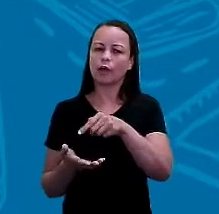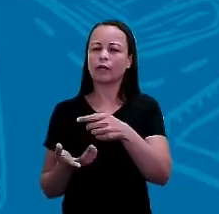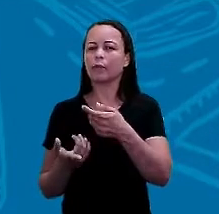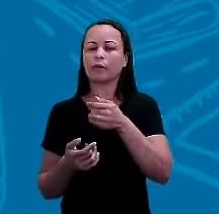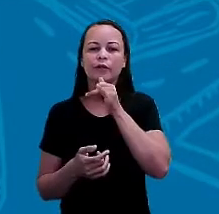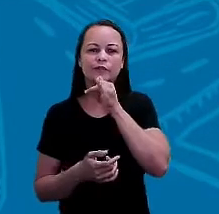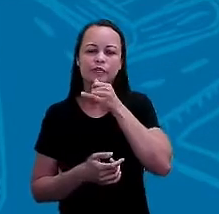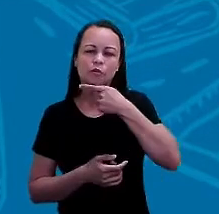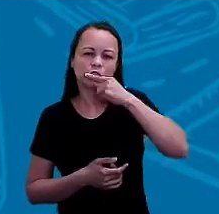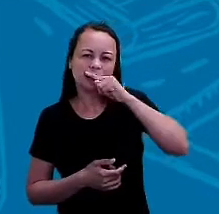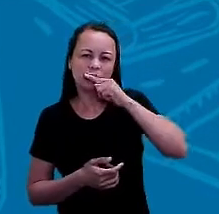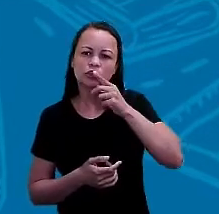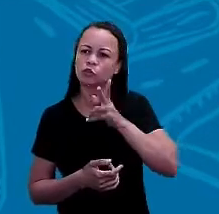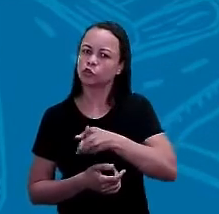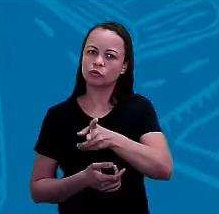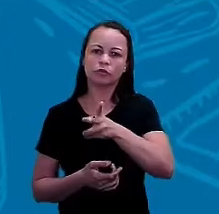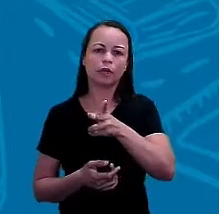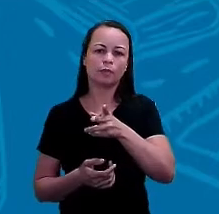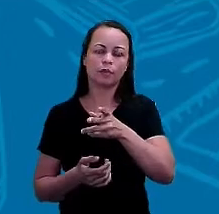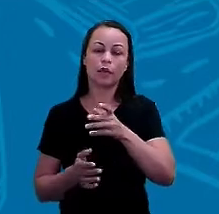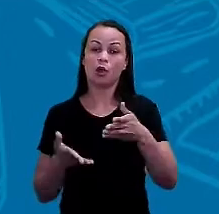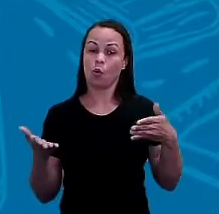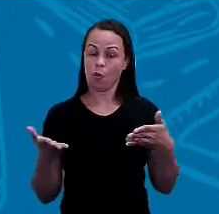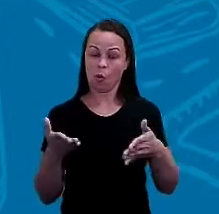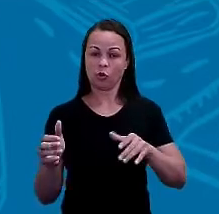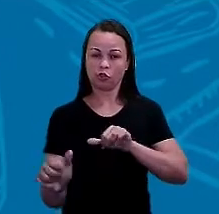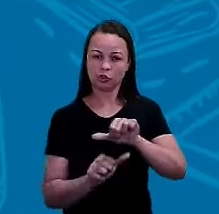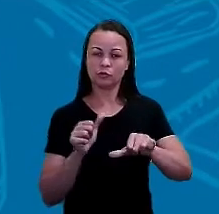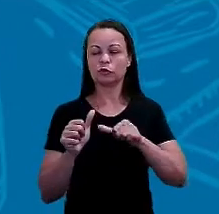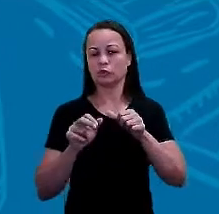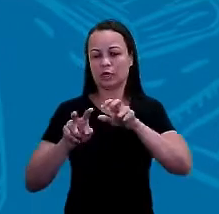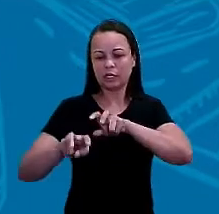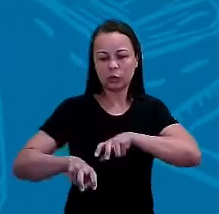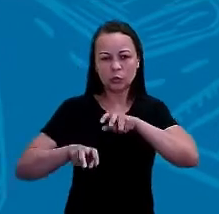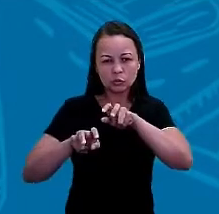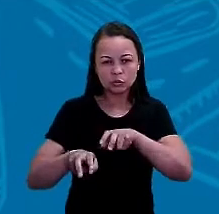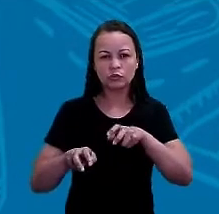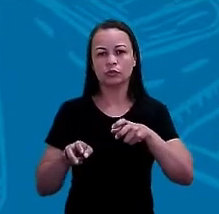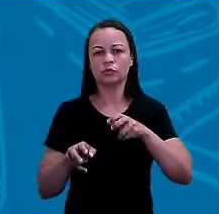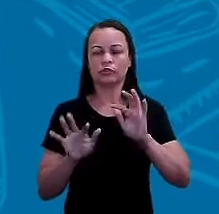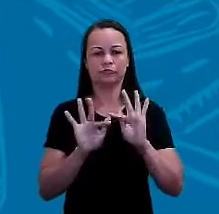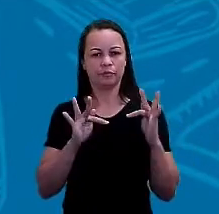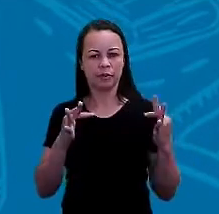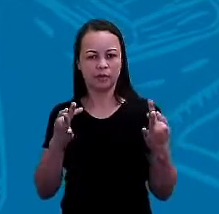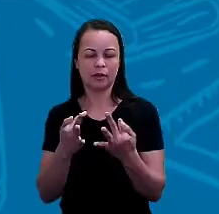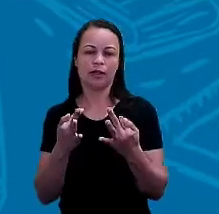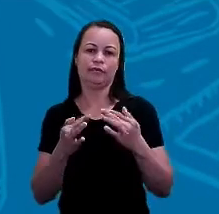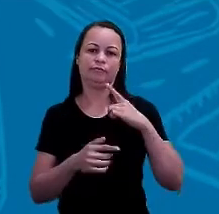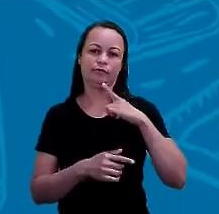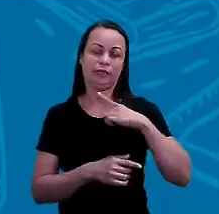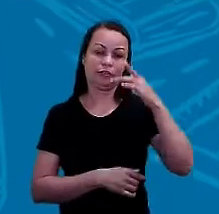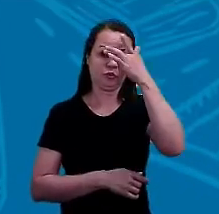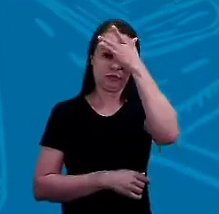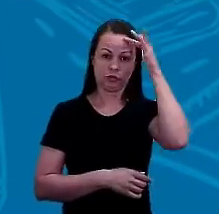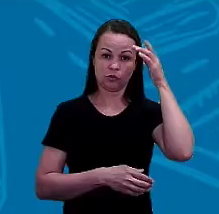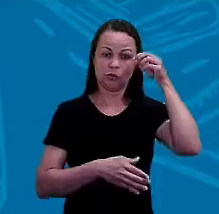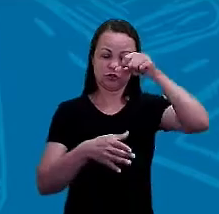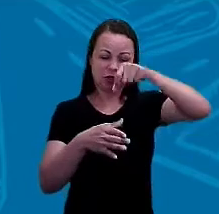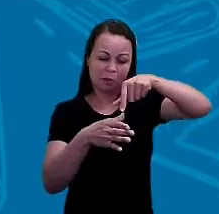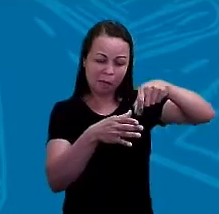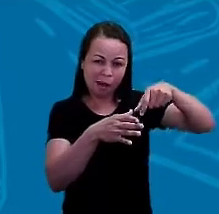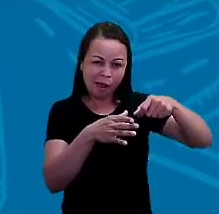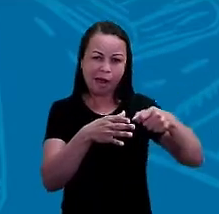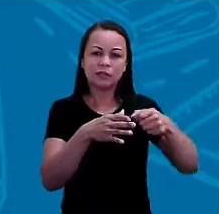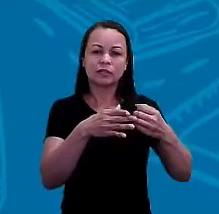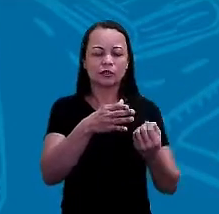de cana-de-açúcar. Mas hoje existe muita agricultura familiar. Pessoas que plantam, têm, né, um sítio, faz